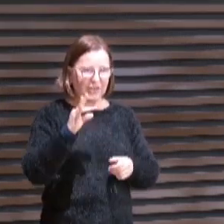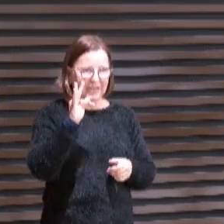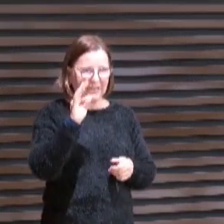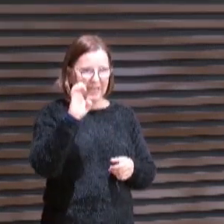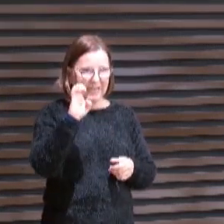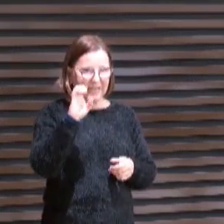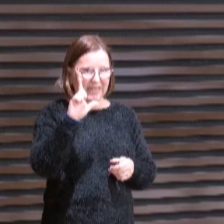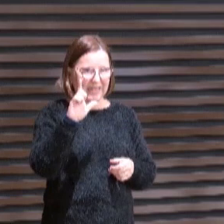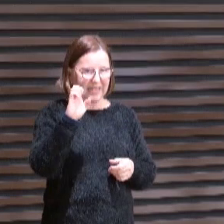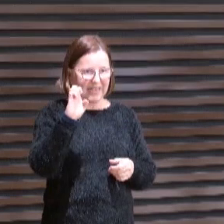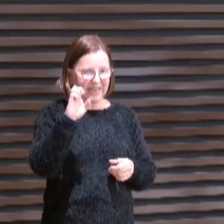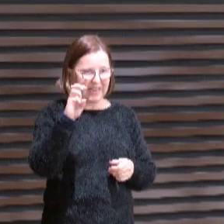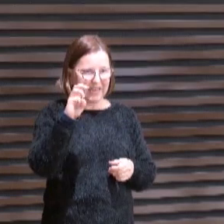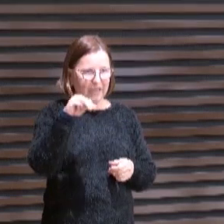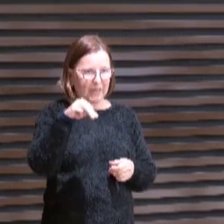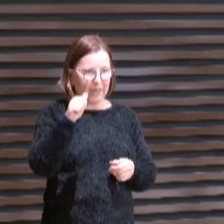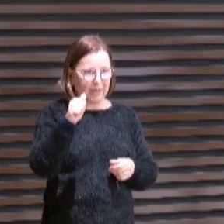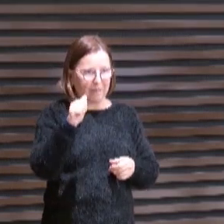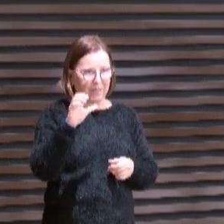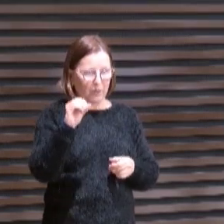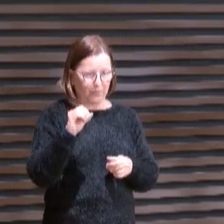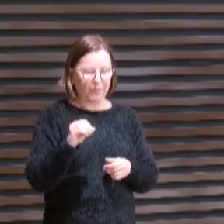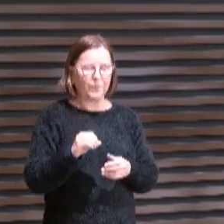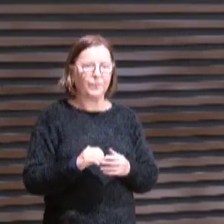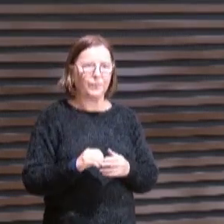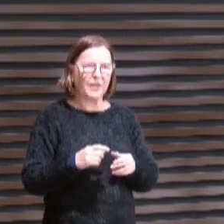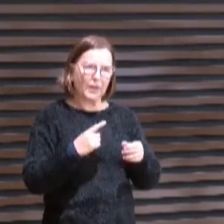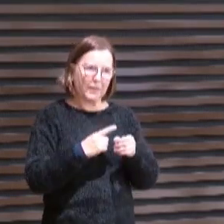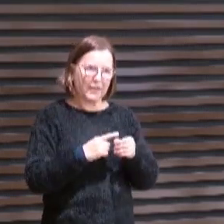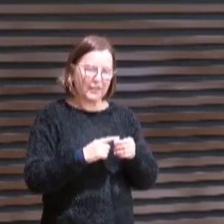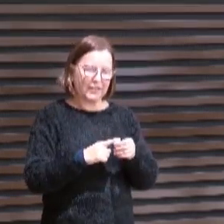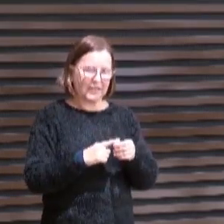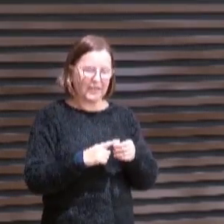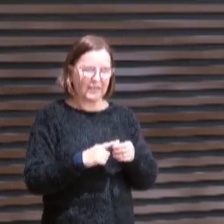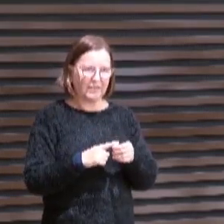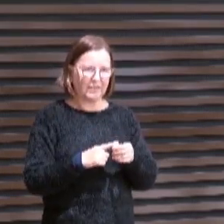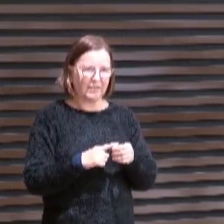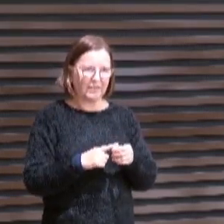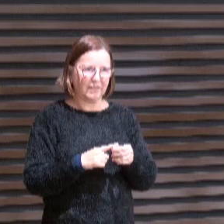e Telêmaco Borba é uma cidade que tem um nome de um